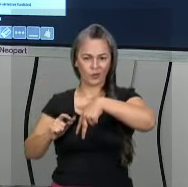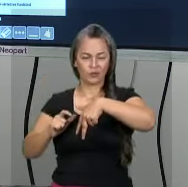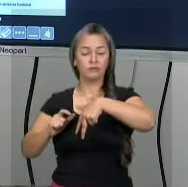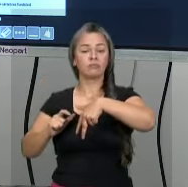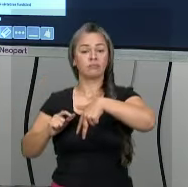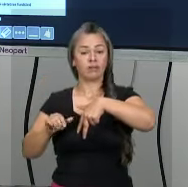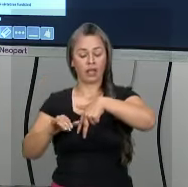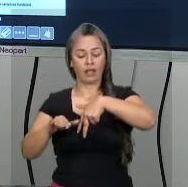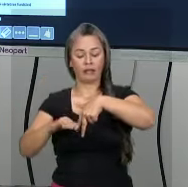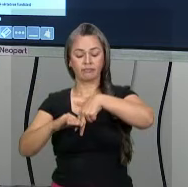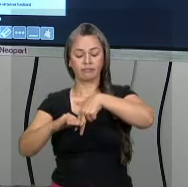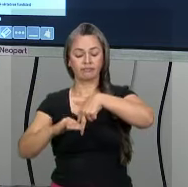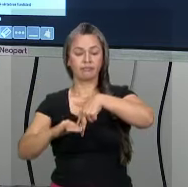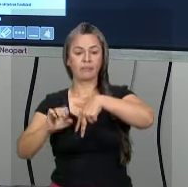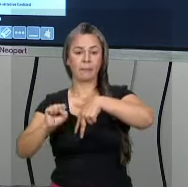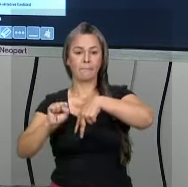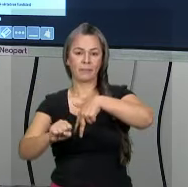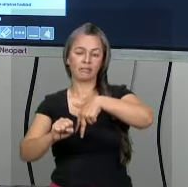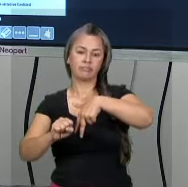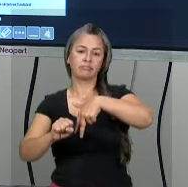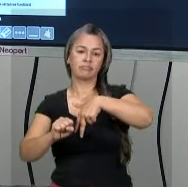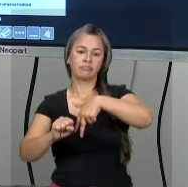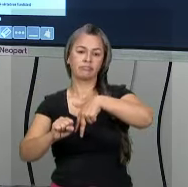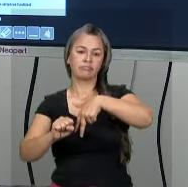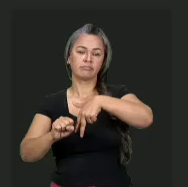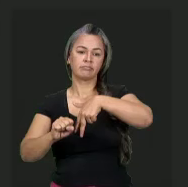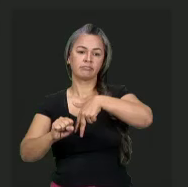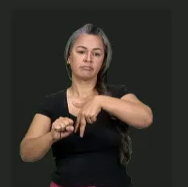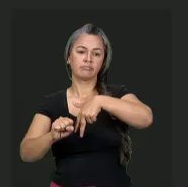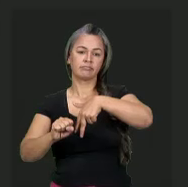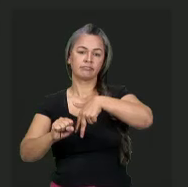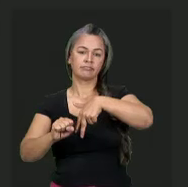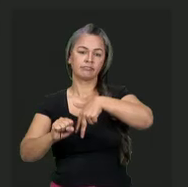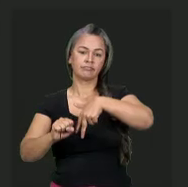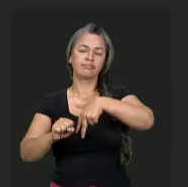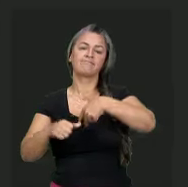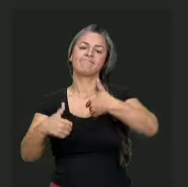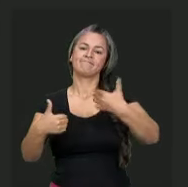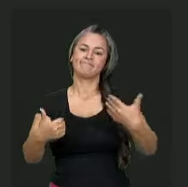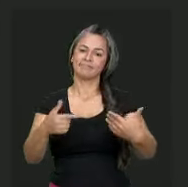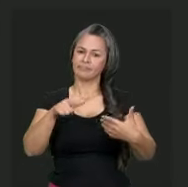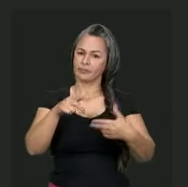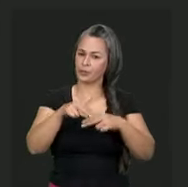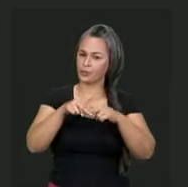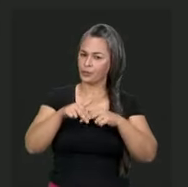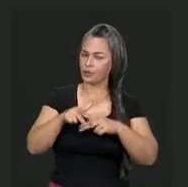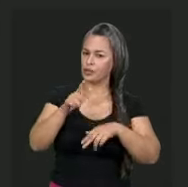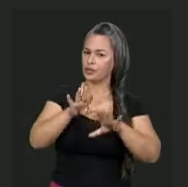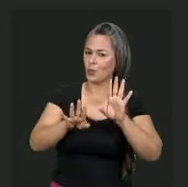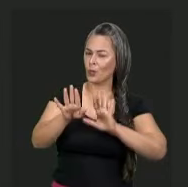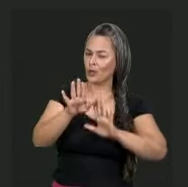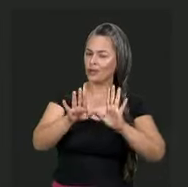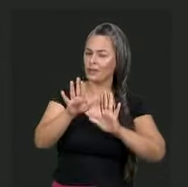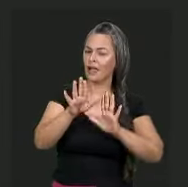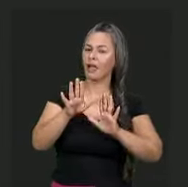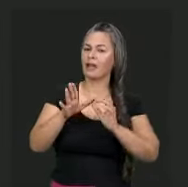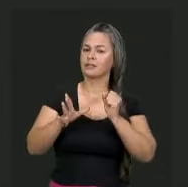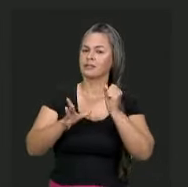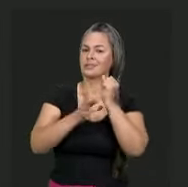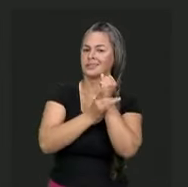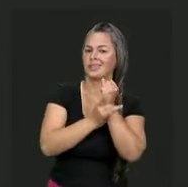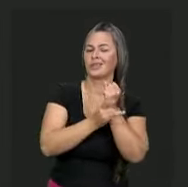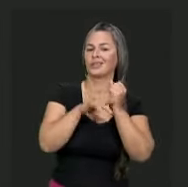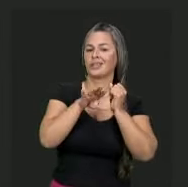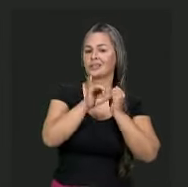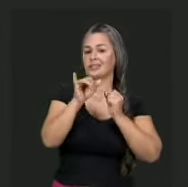os membros inferiores. Por isso, todo cuidado é pouco. Quando a gente fala de trânsito, quando a